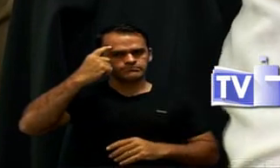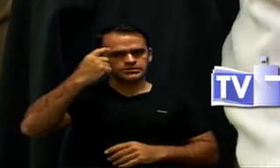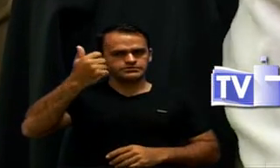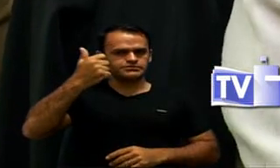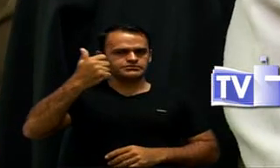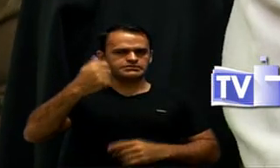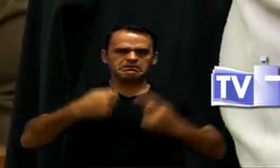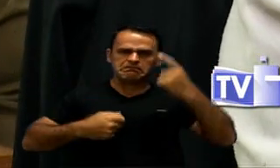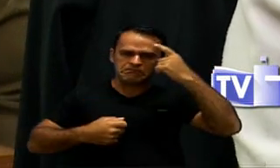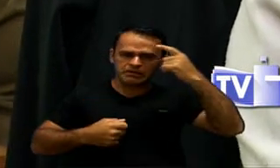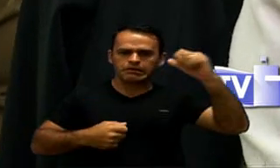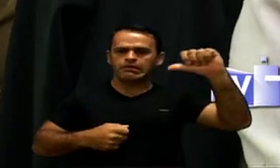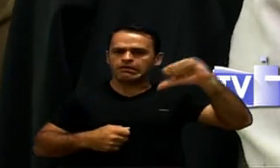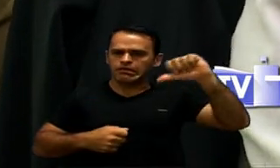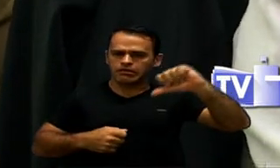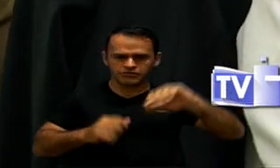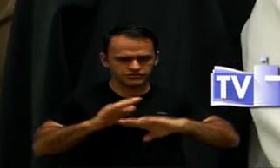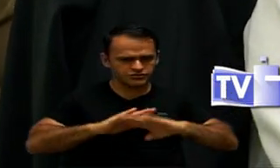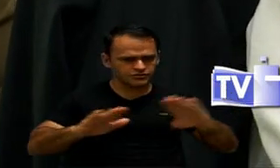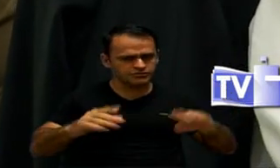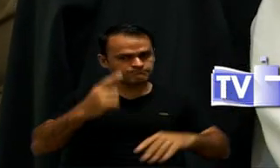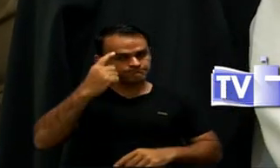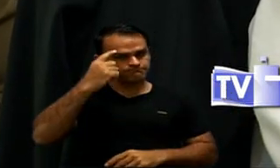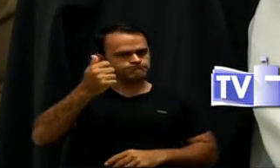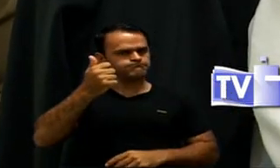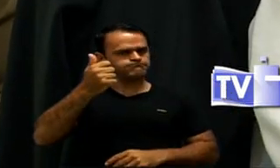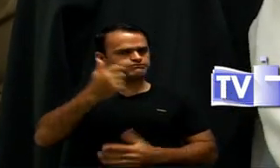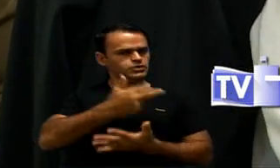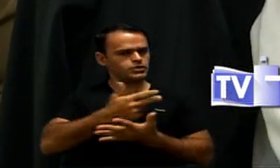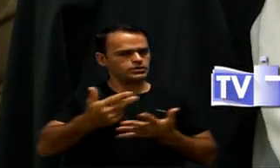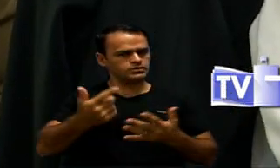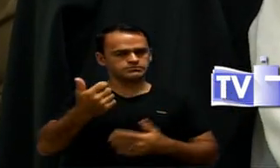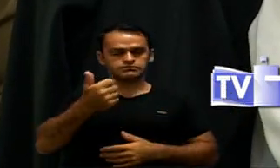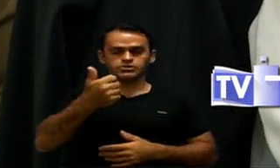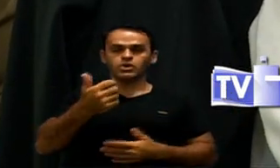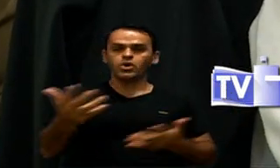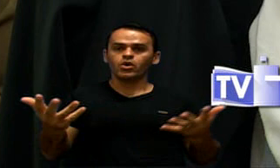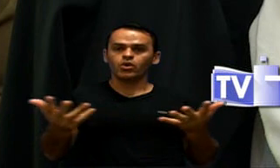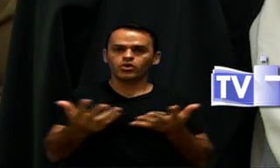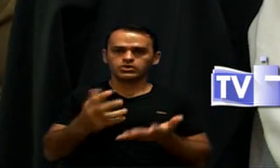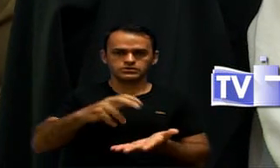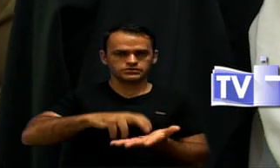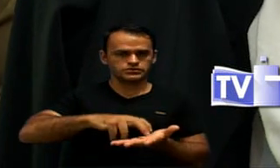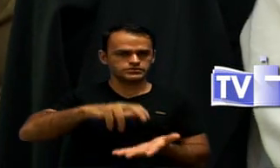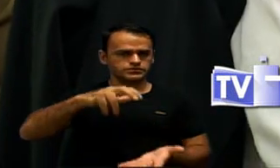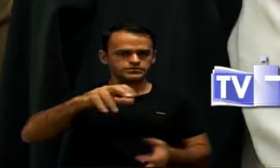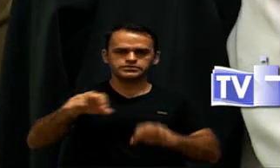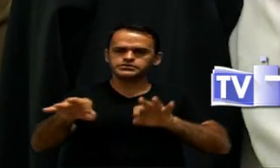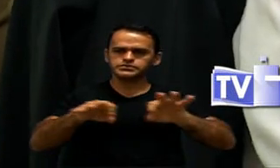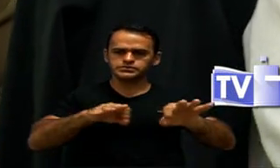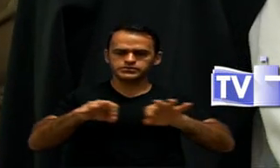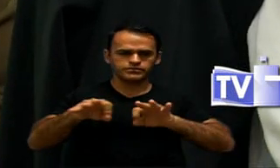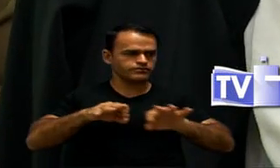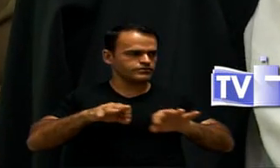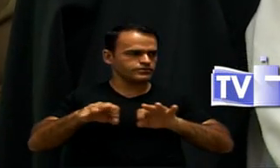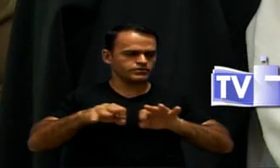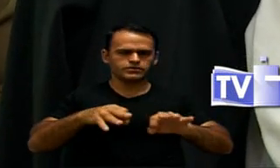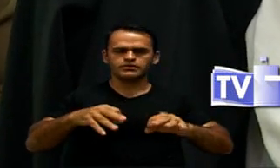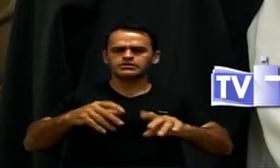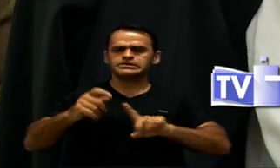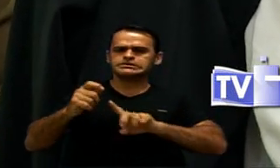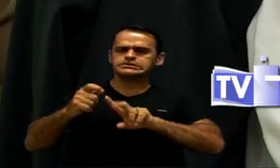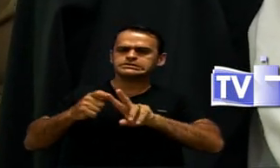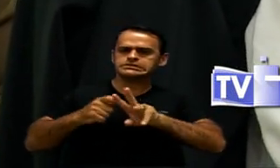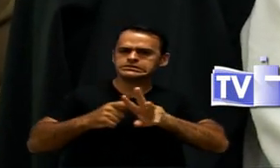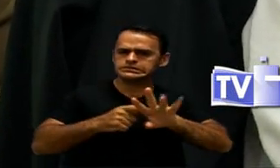nas falhas. E hoje pela manhã, nós fizemos o protocolo, durante meses, discutindo o